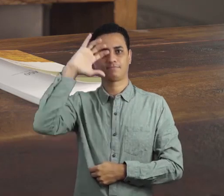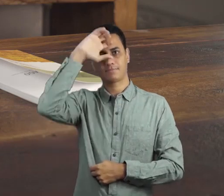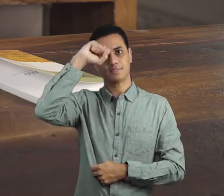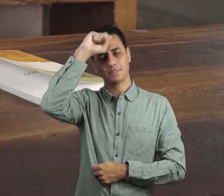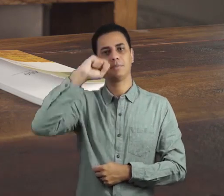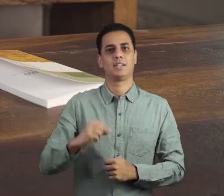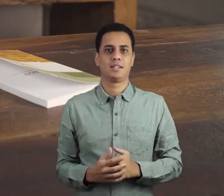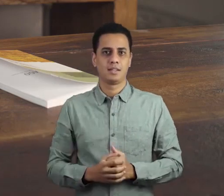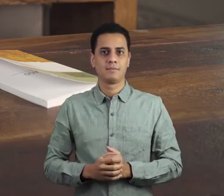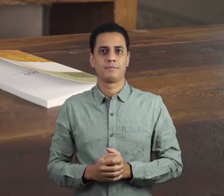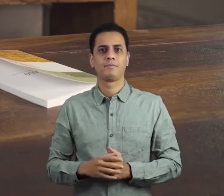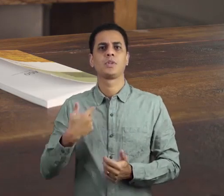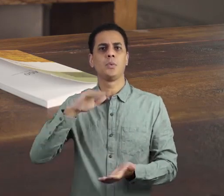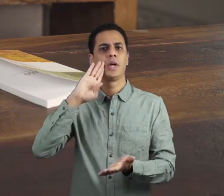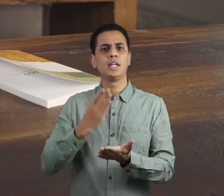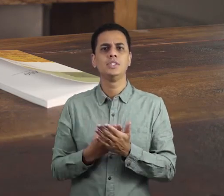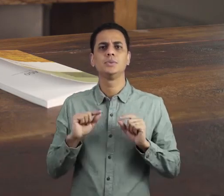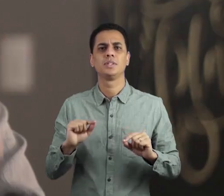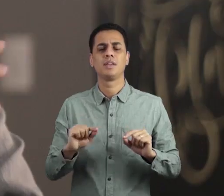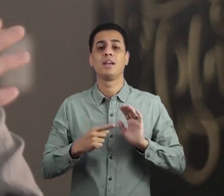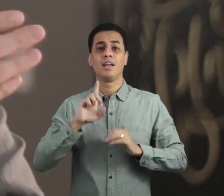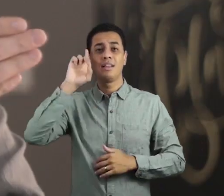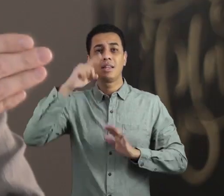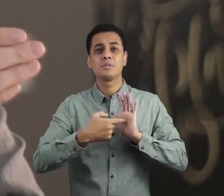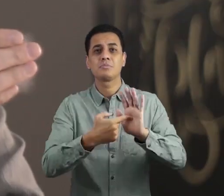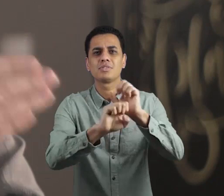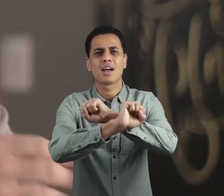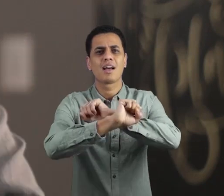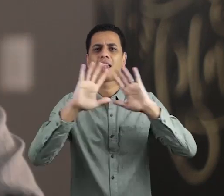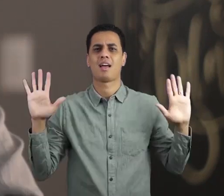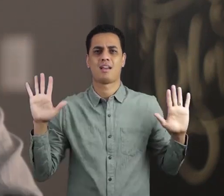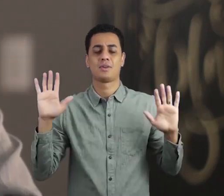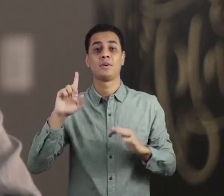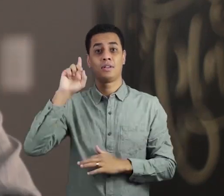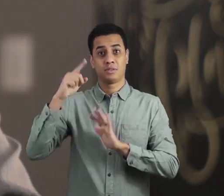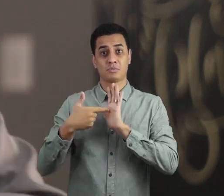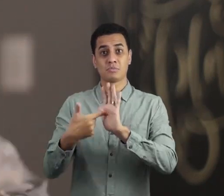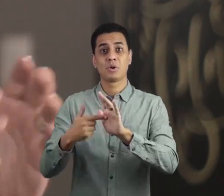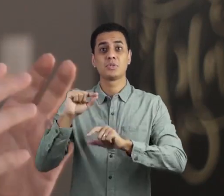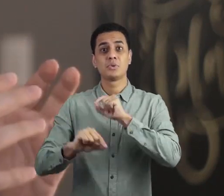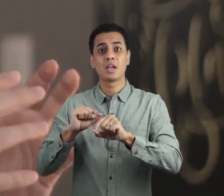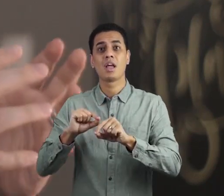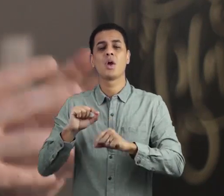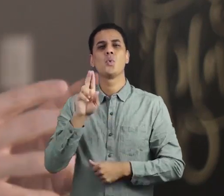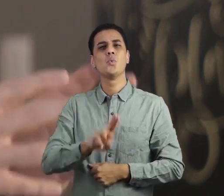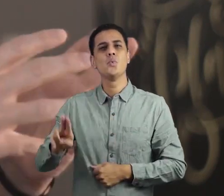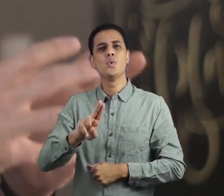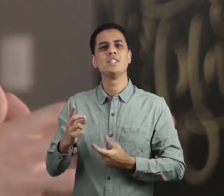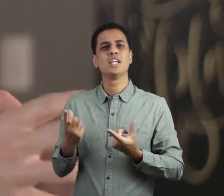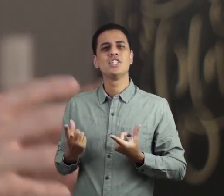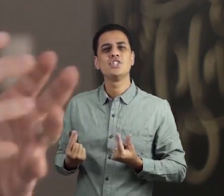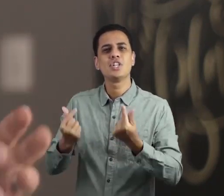passagem bíblica para aprendermos as lições. Eu creio que Deus é muito claro na Escritura quando Ele vai mostrar o mal